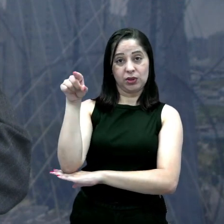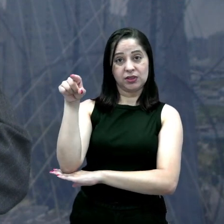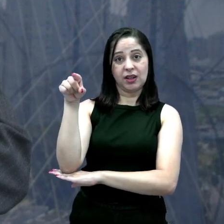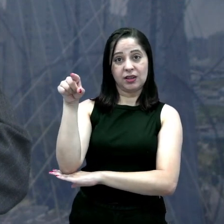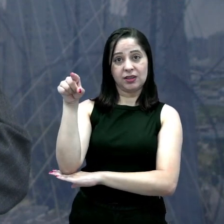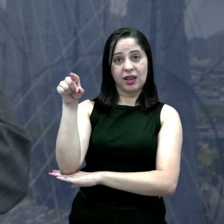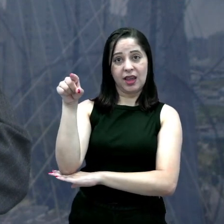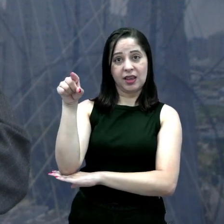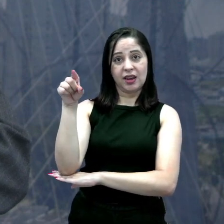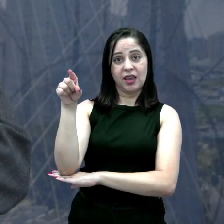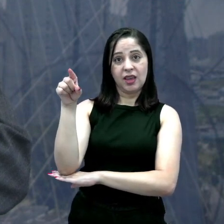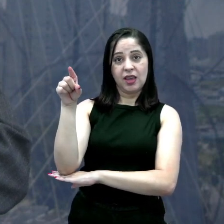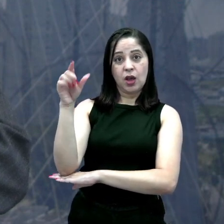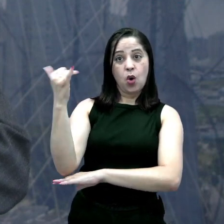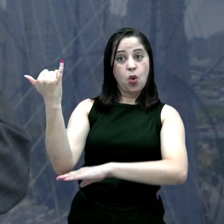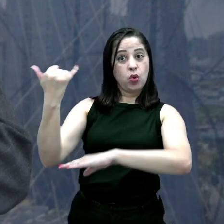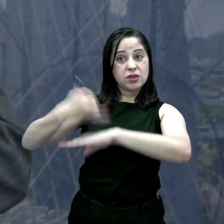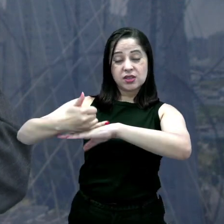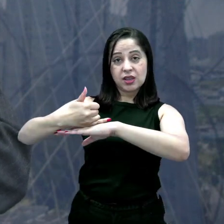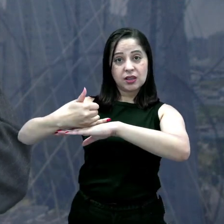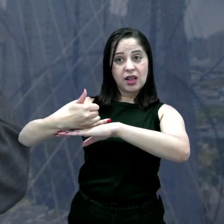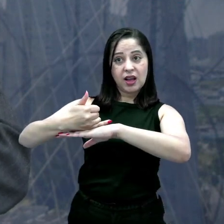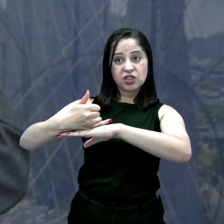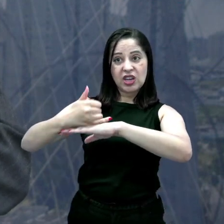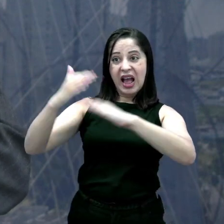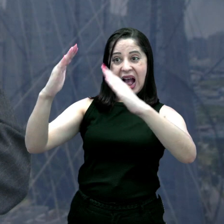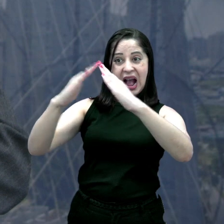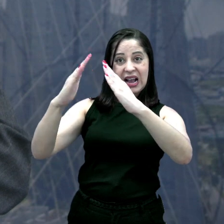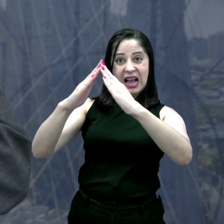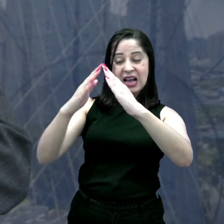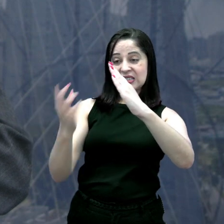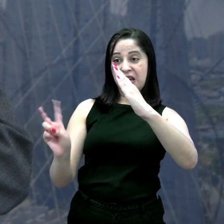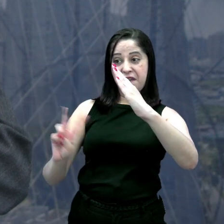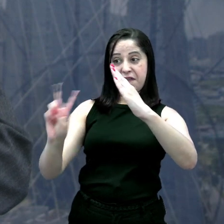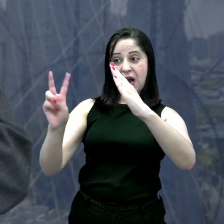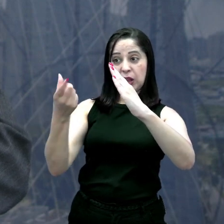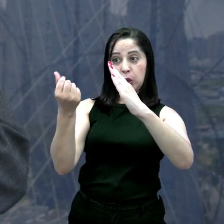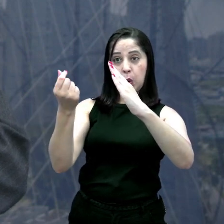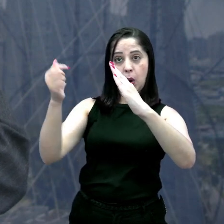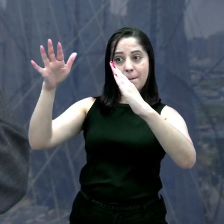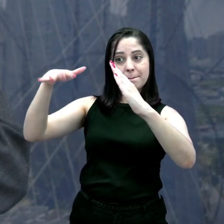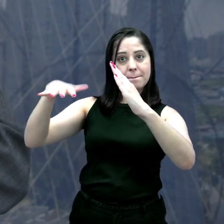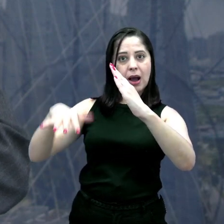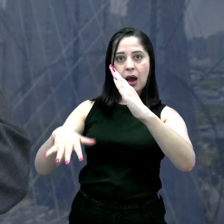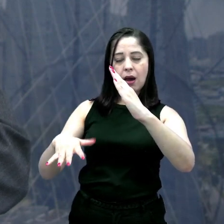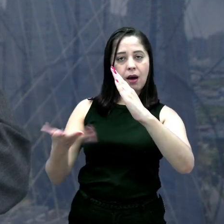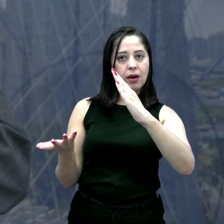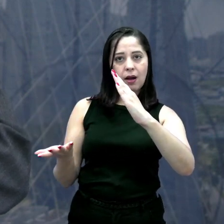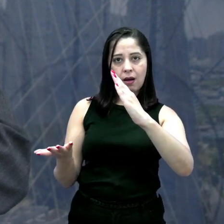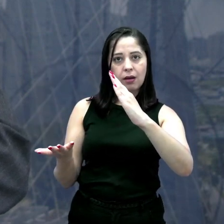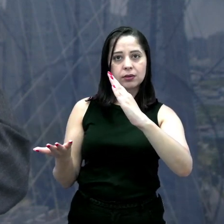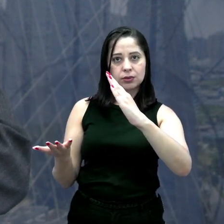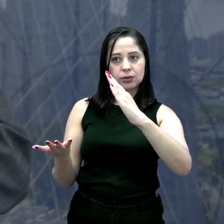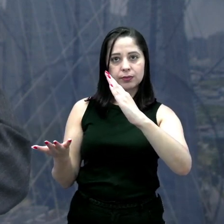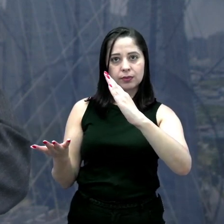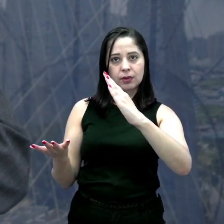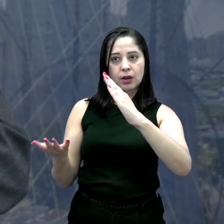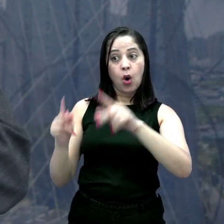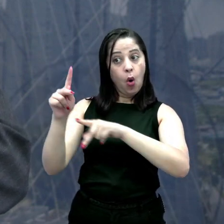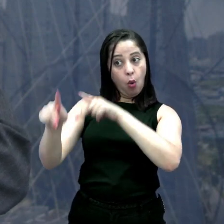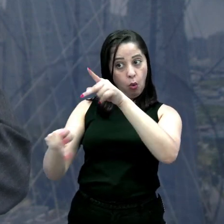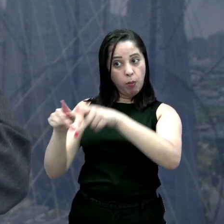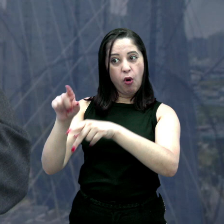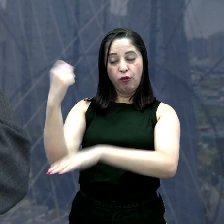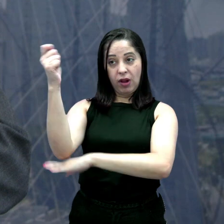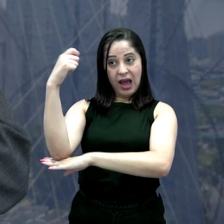Alegre histórico, o valor dos imóveis já decaiu, porque muitos, e se tem uma pessoa que gosta da sua terra, a pessoa do Rio Grande